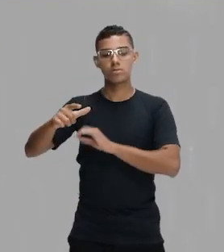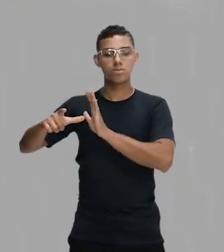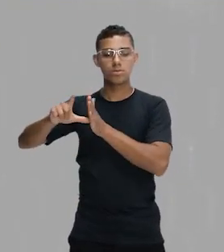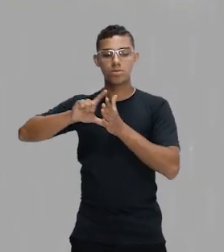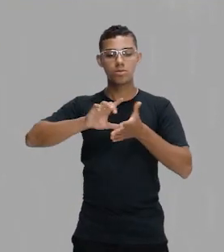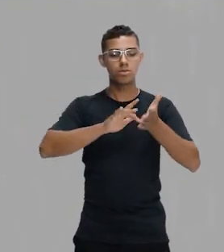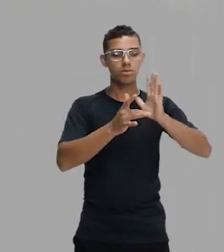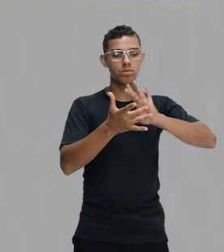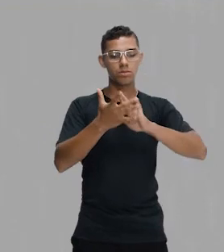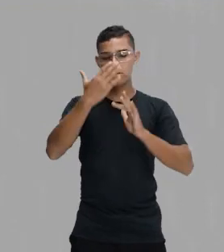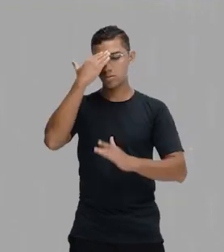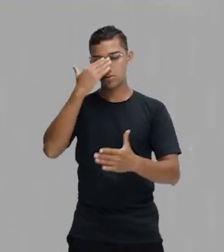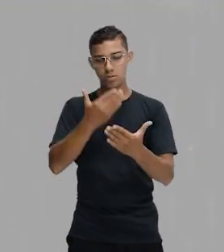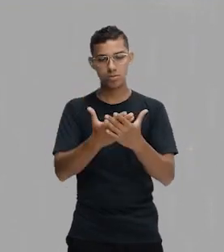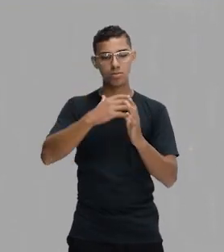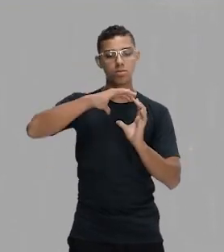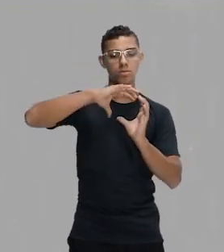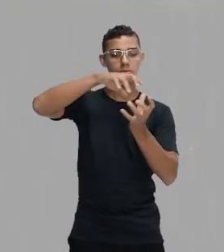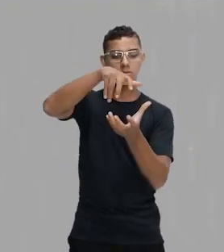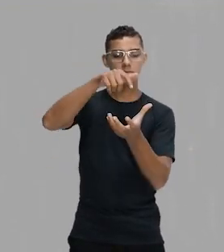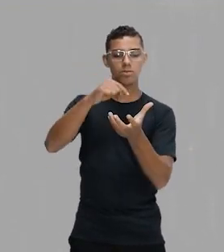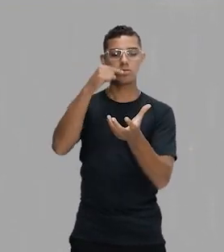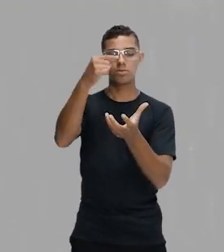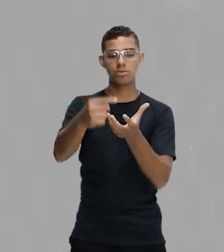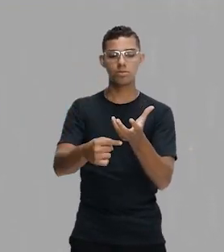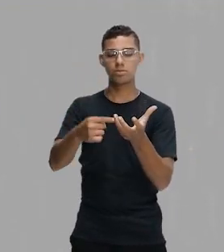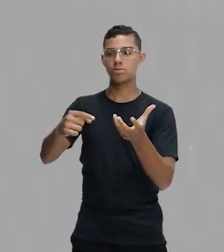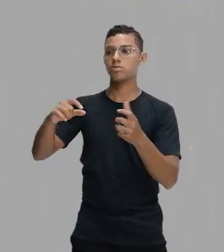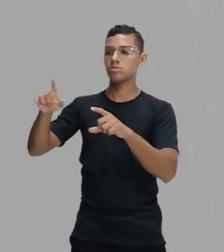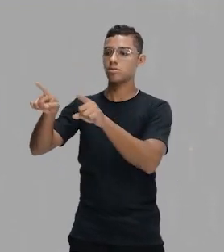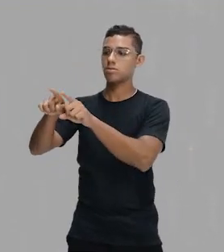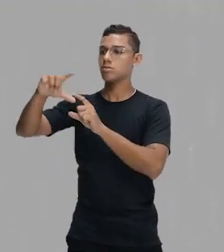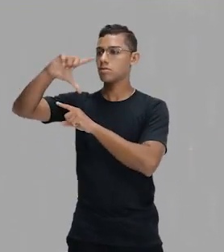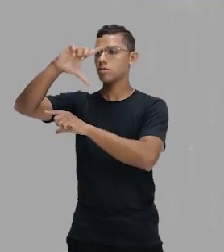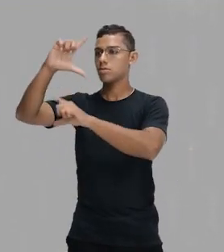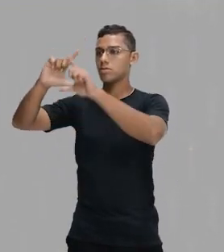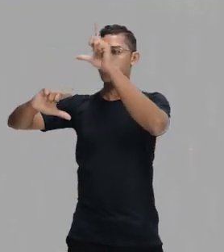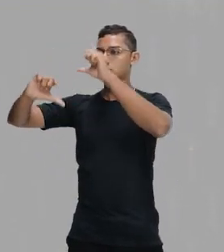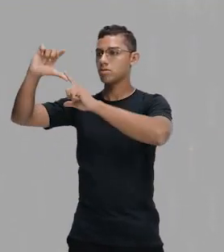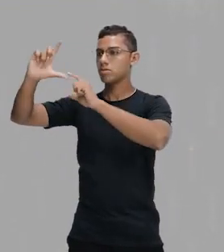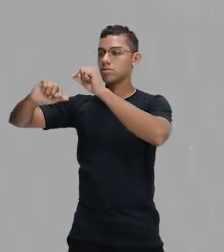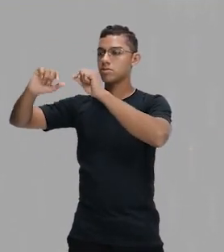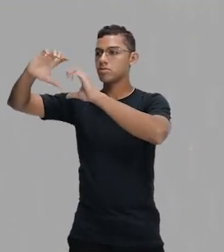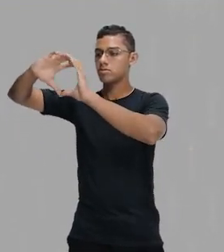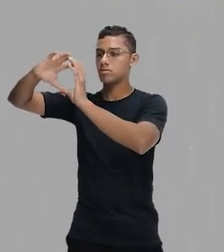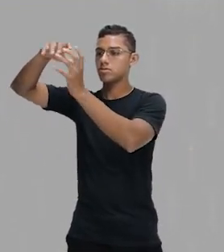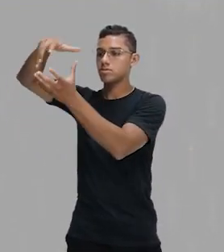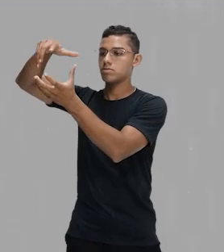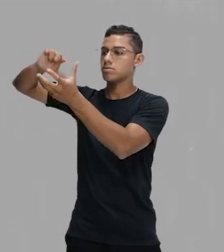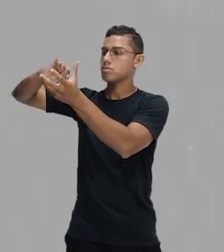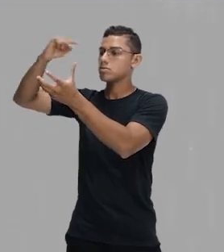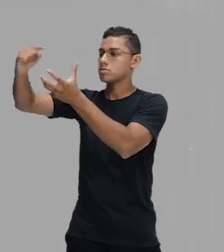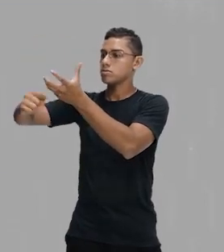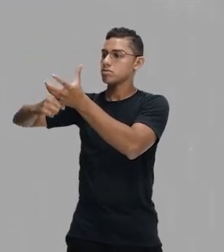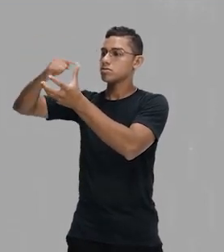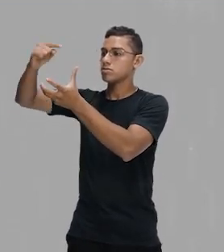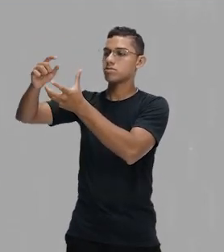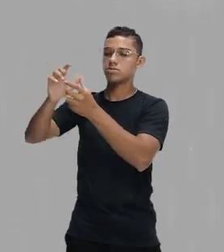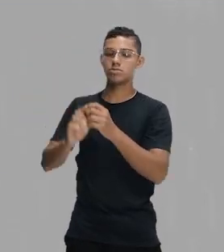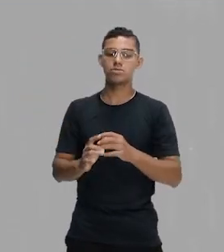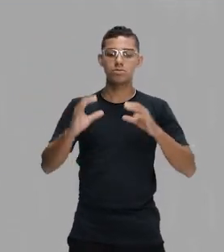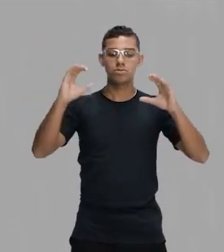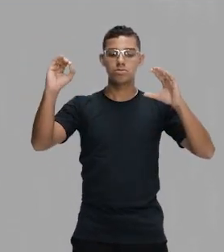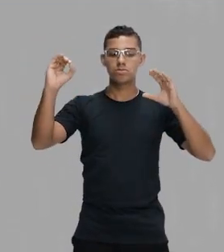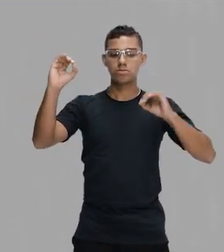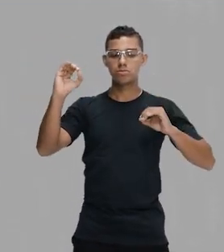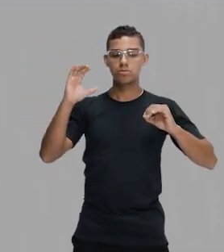na esfericidade da Terra, da Lua e de outros corpos celestes. Então, ele acreditava ali que já esses corpos eles eram